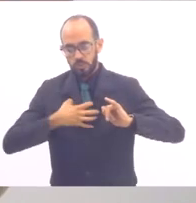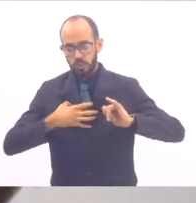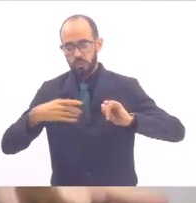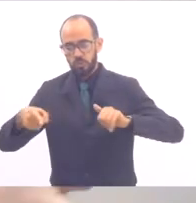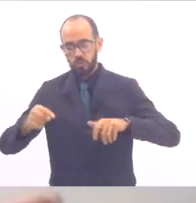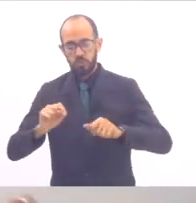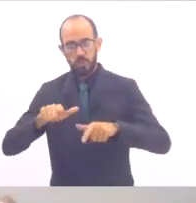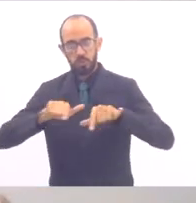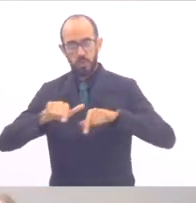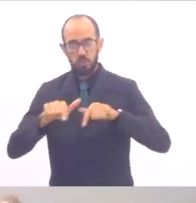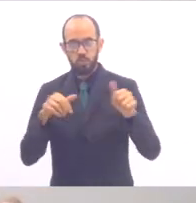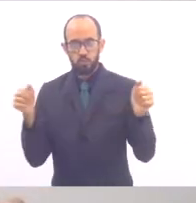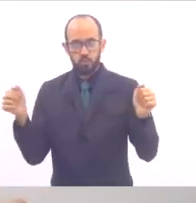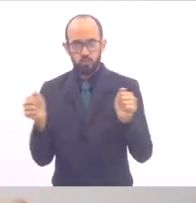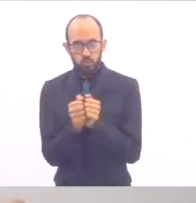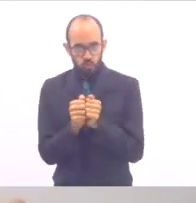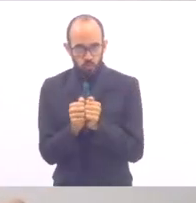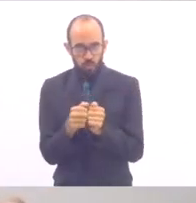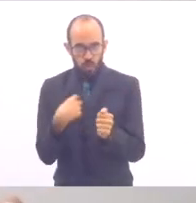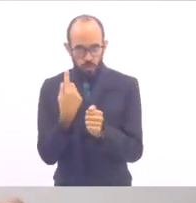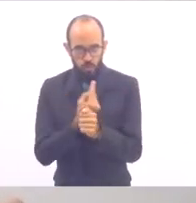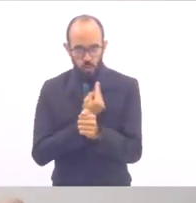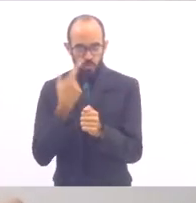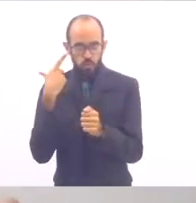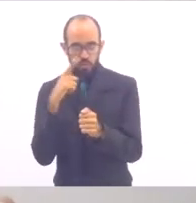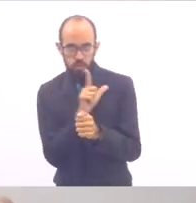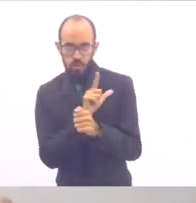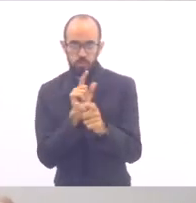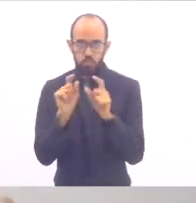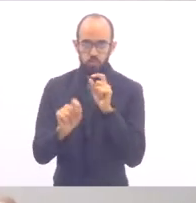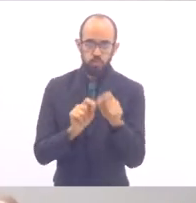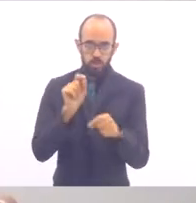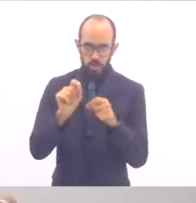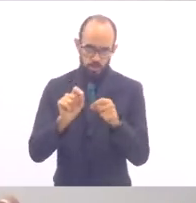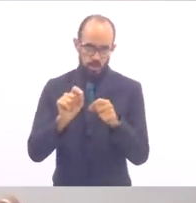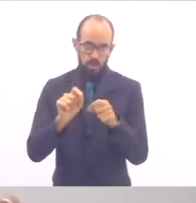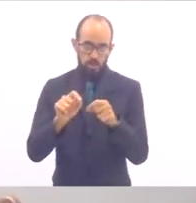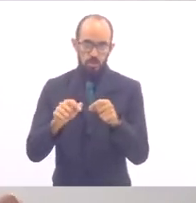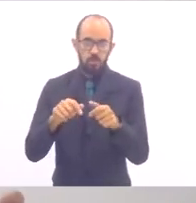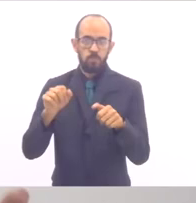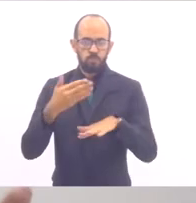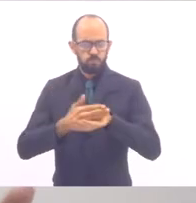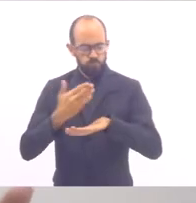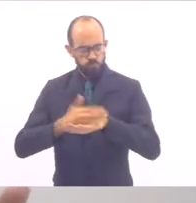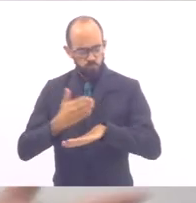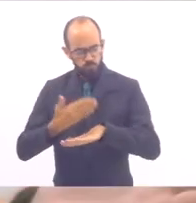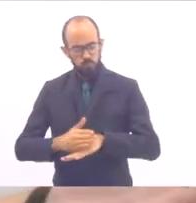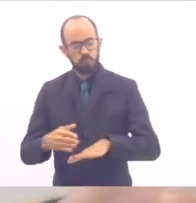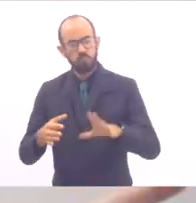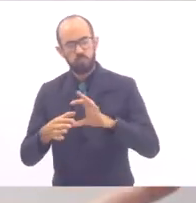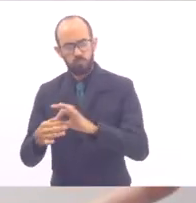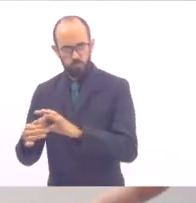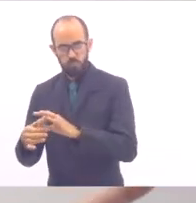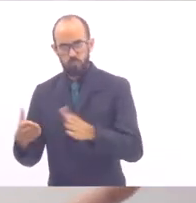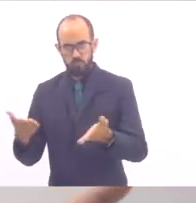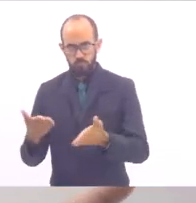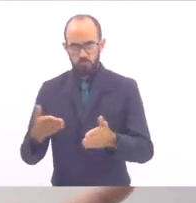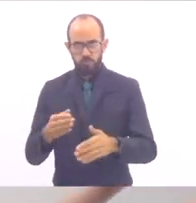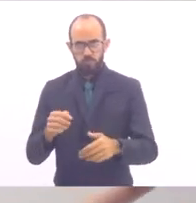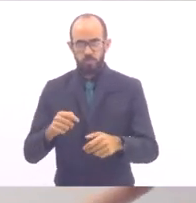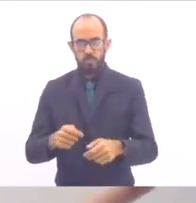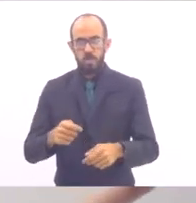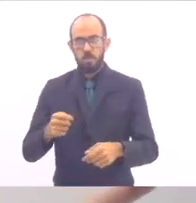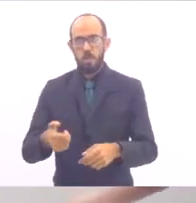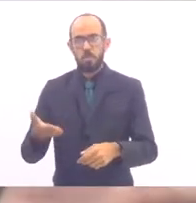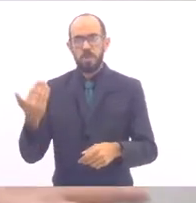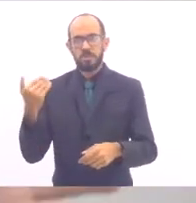trabalhando junto com eles, para que a gente possa implementar e fazer isso dentro do cenário. Até recentemente, a gente teve um avanço